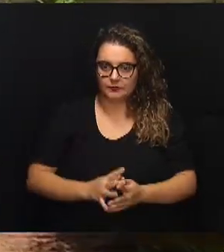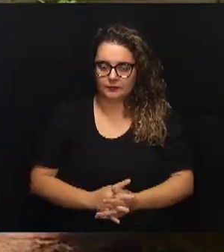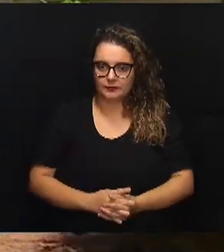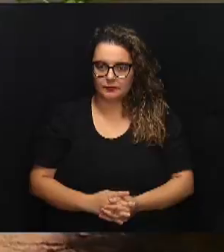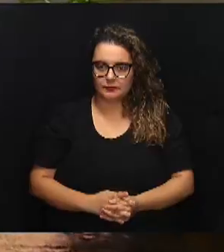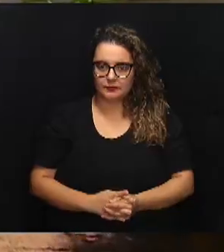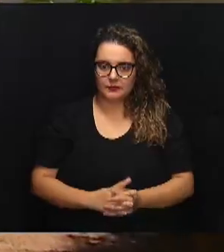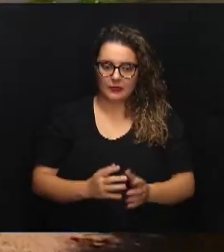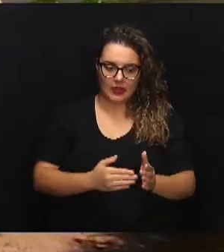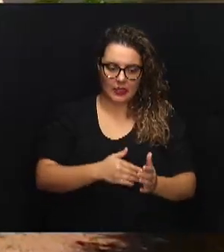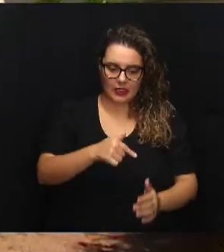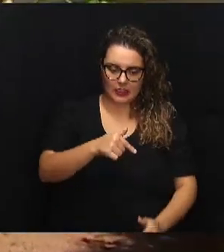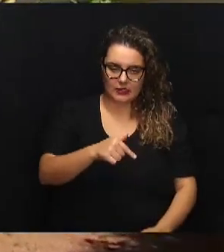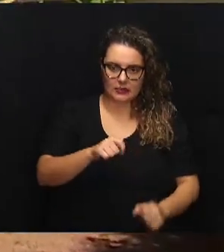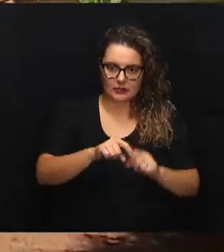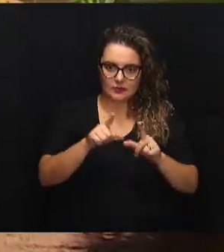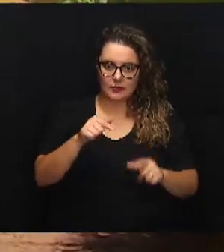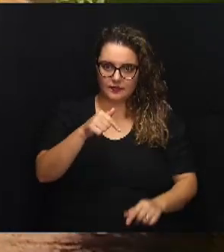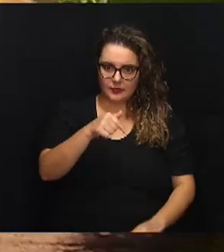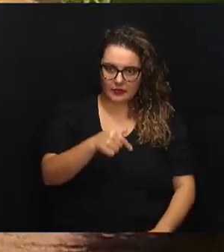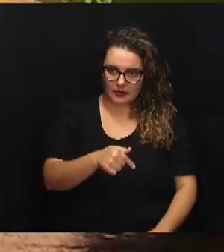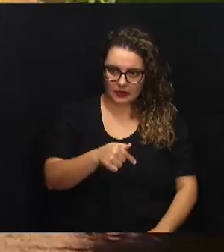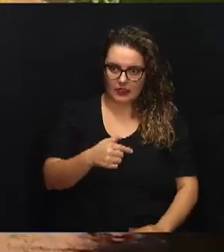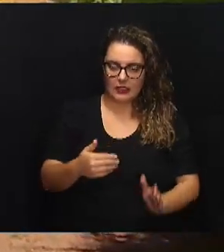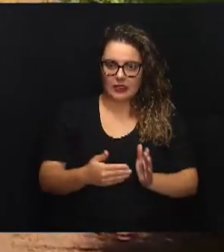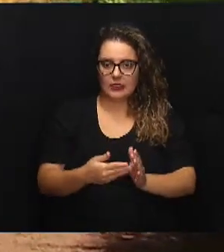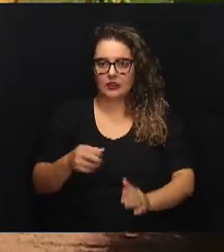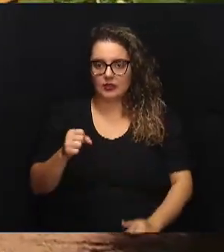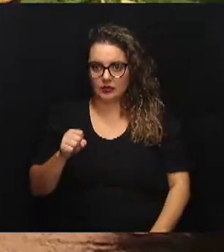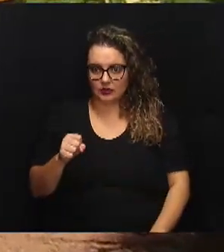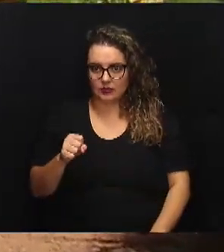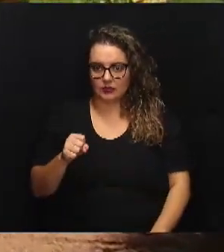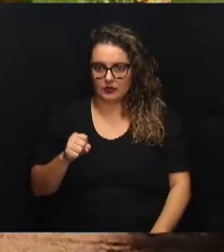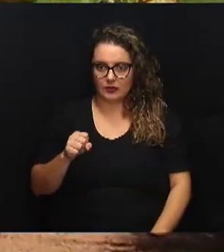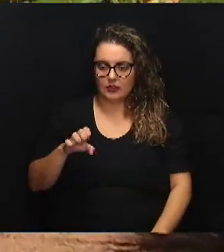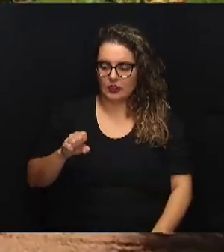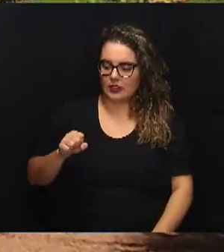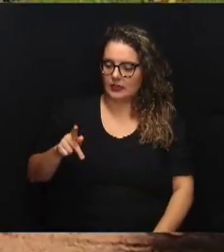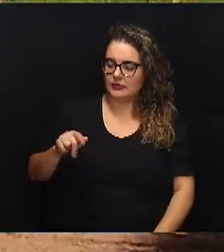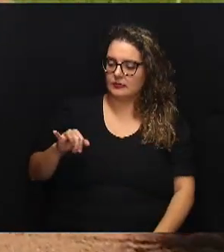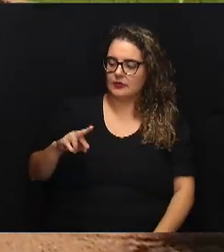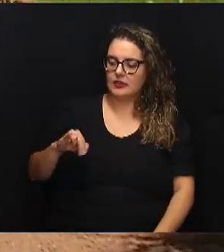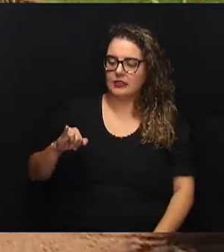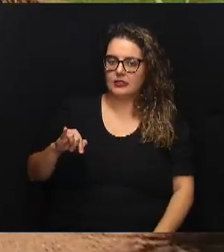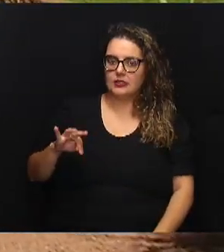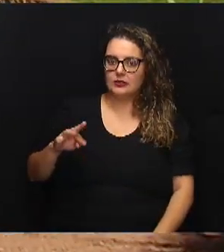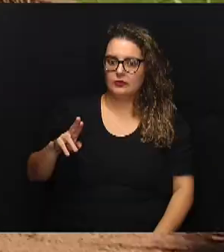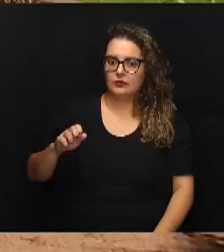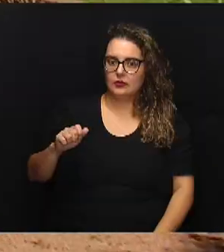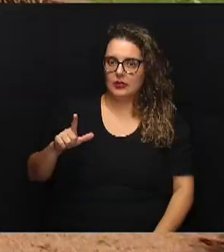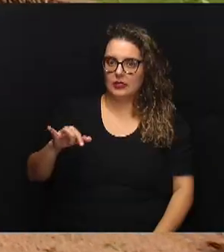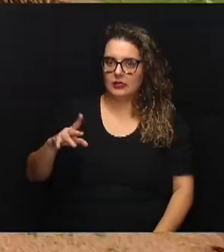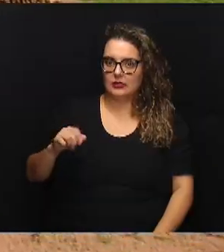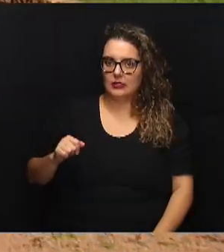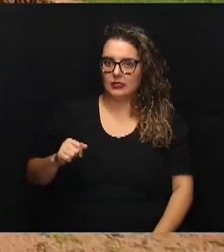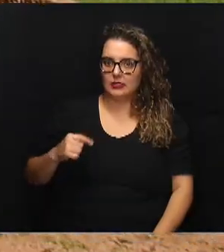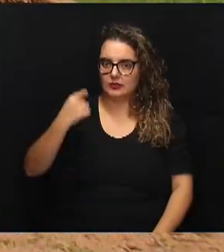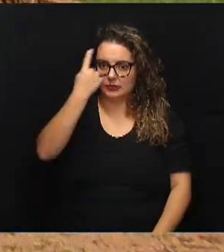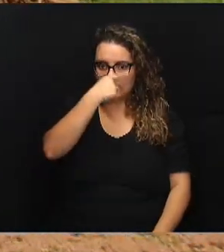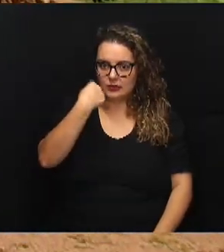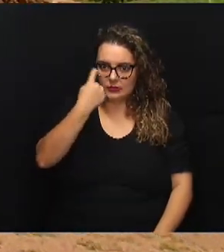até às 7. Das 7 às 8 nós temos espiritualidade. 1 hora. Meia hora